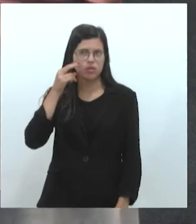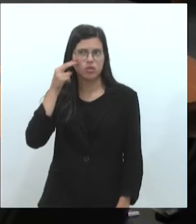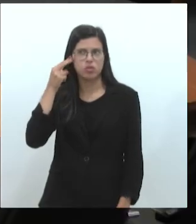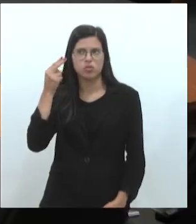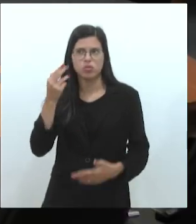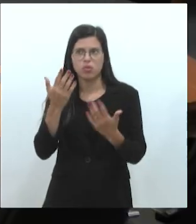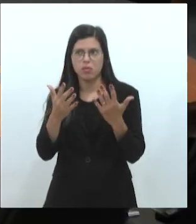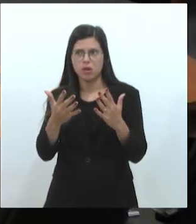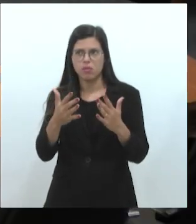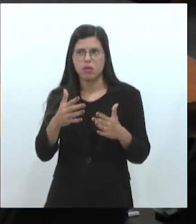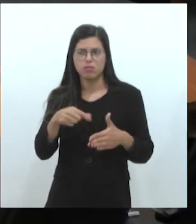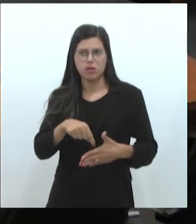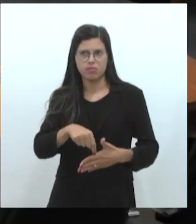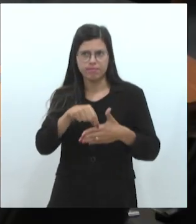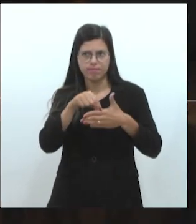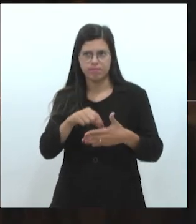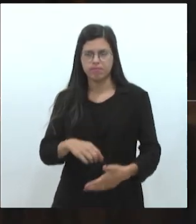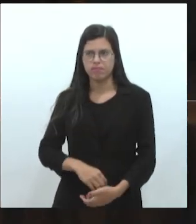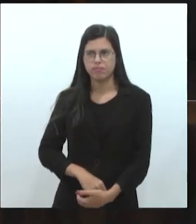condução.